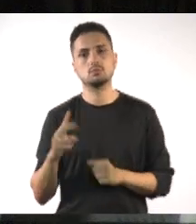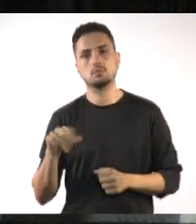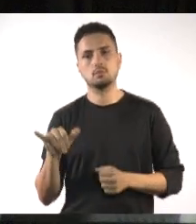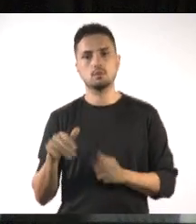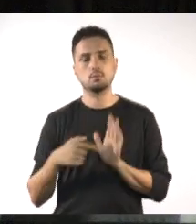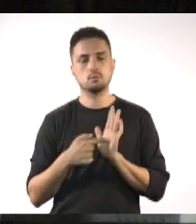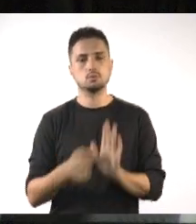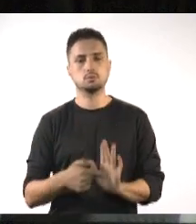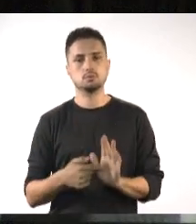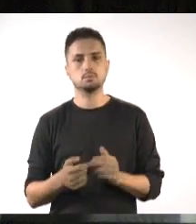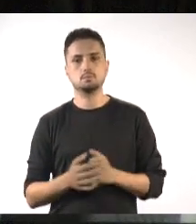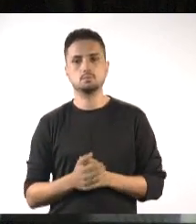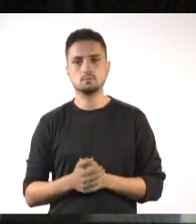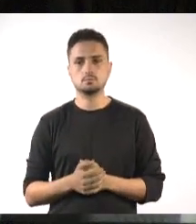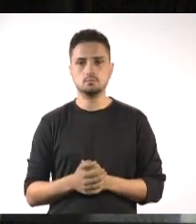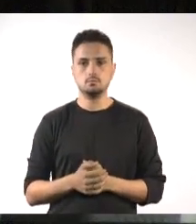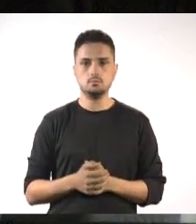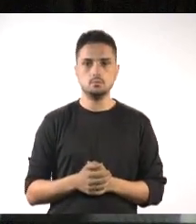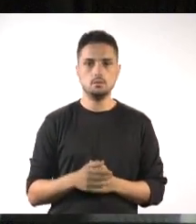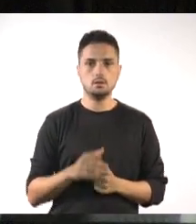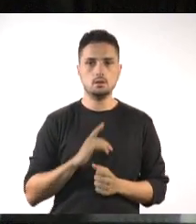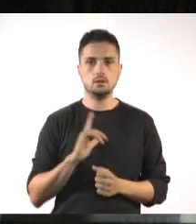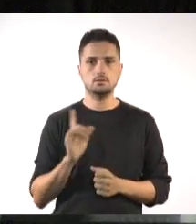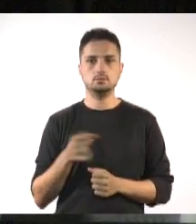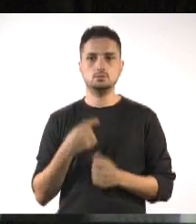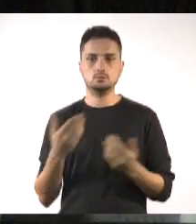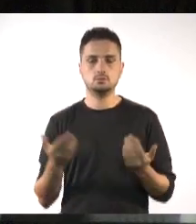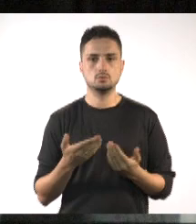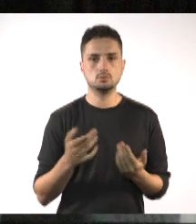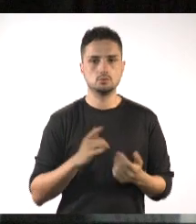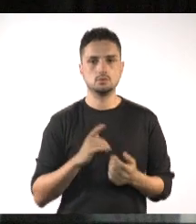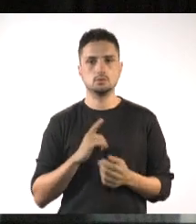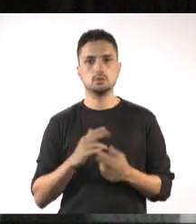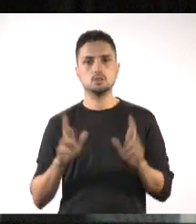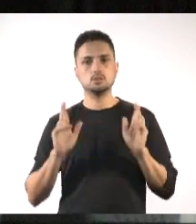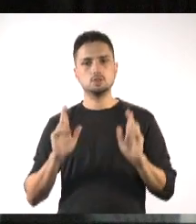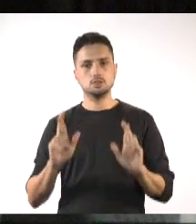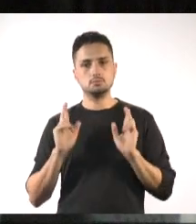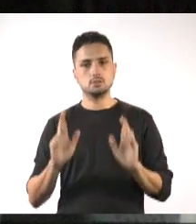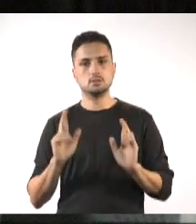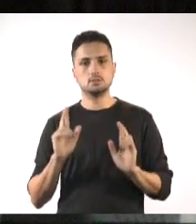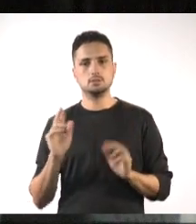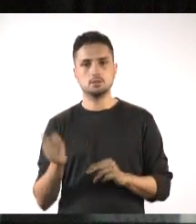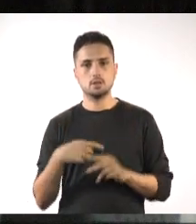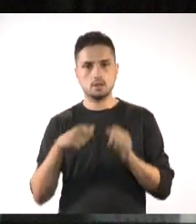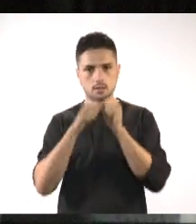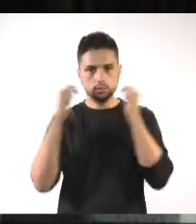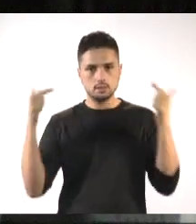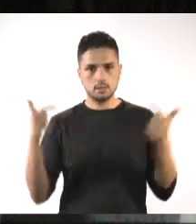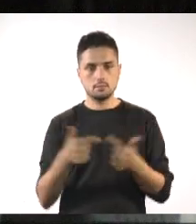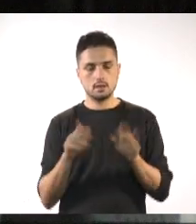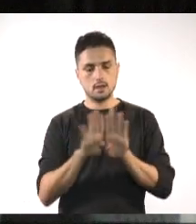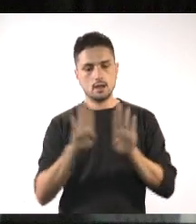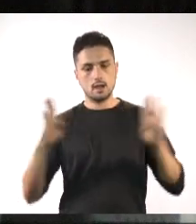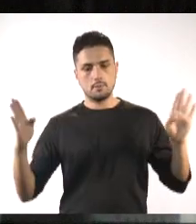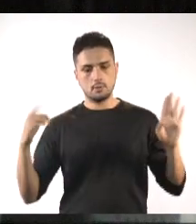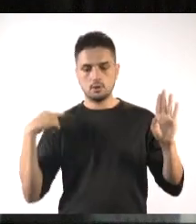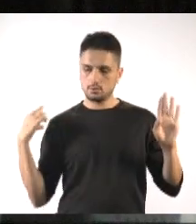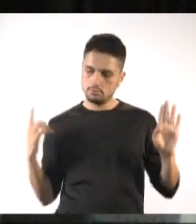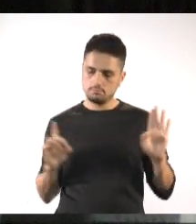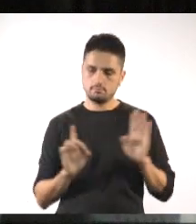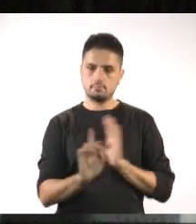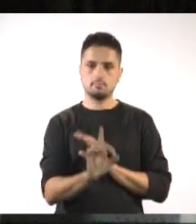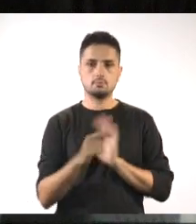Agora, aqui estamos hoje plenos de esperança para essa Assembleia que abre suas portas para a campanha